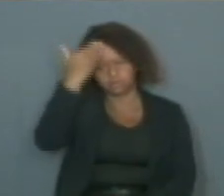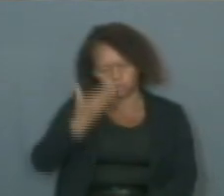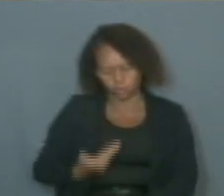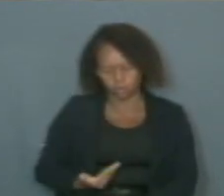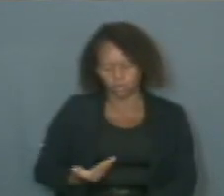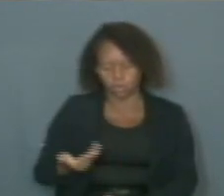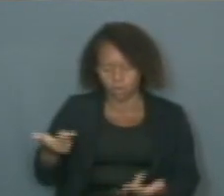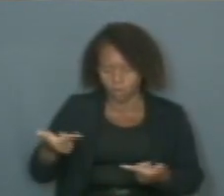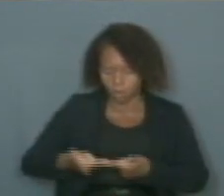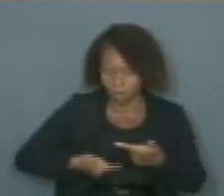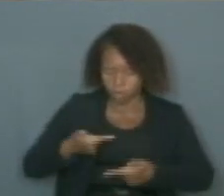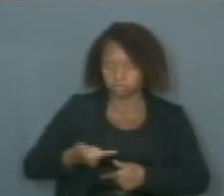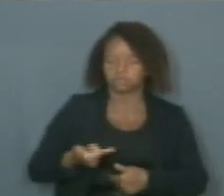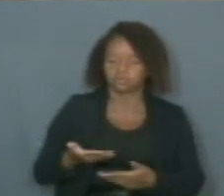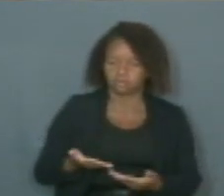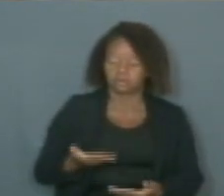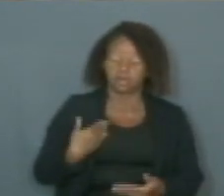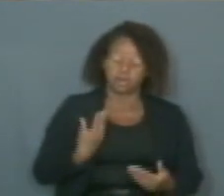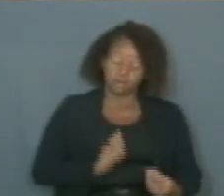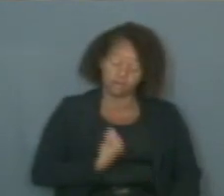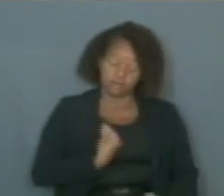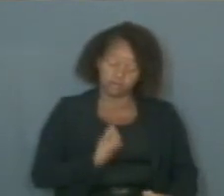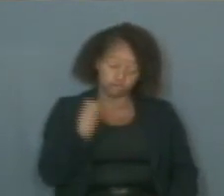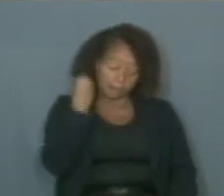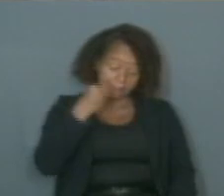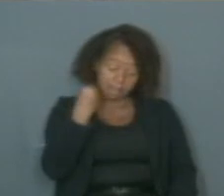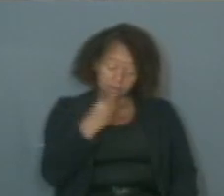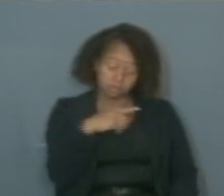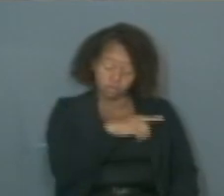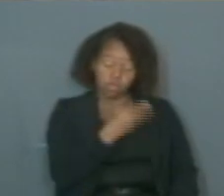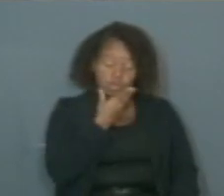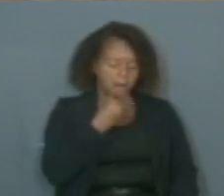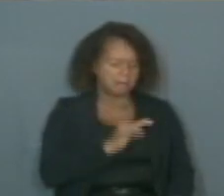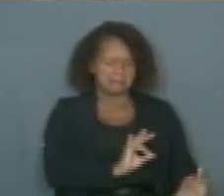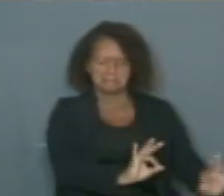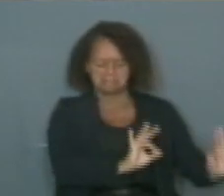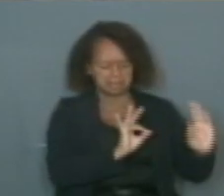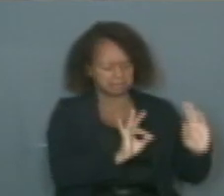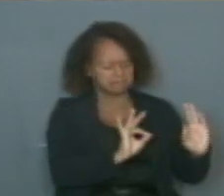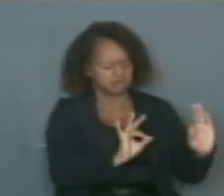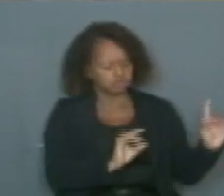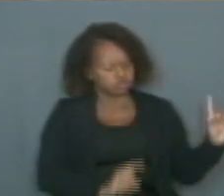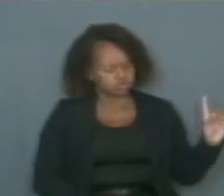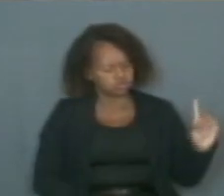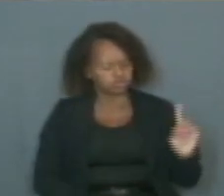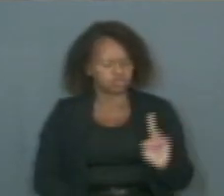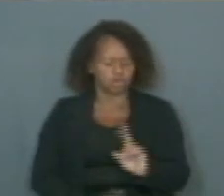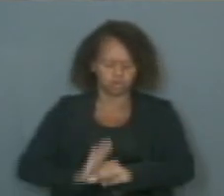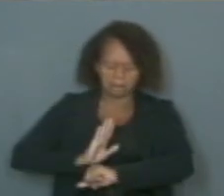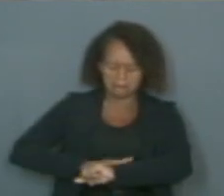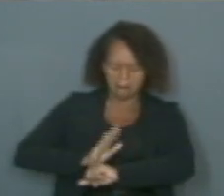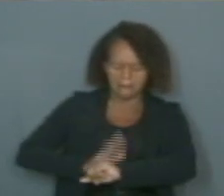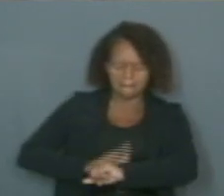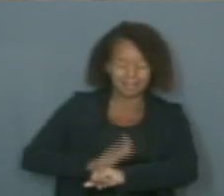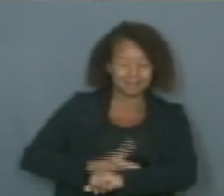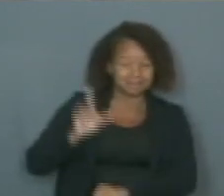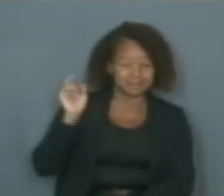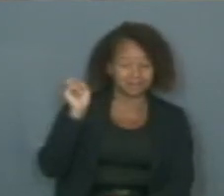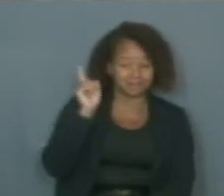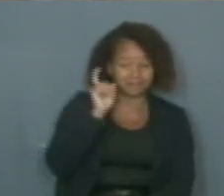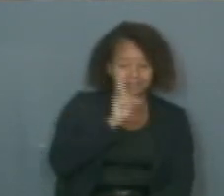hoje, por ter convivido com uma pessoa tão genial, que chegou na cooperativa no momento mais